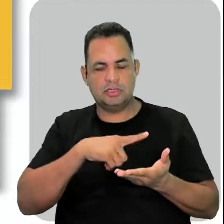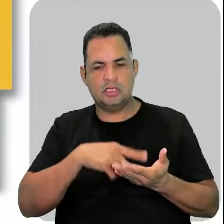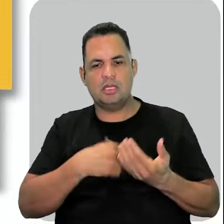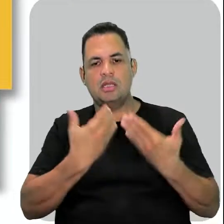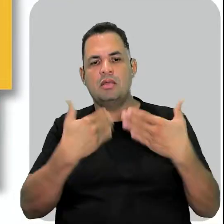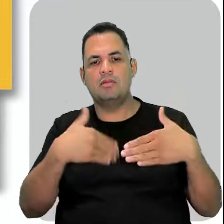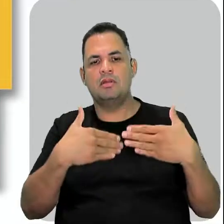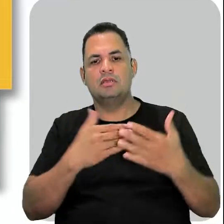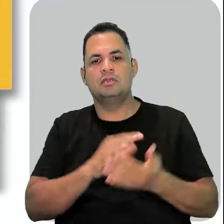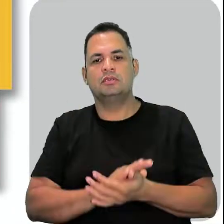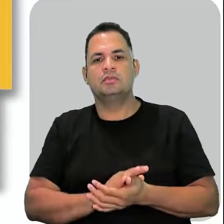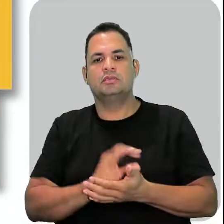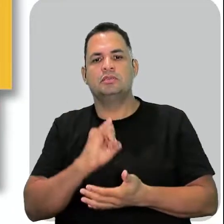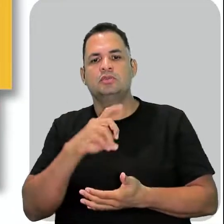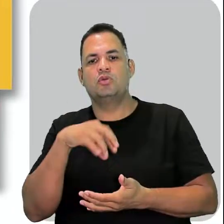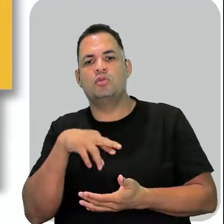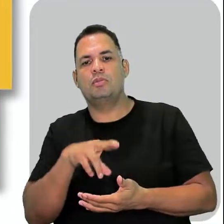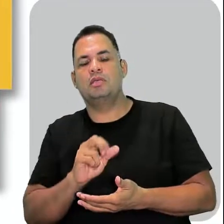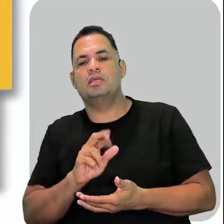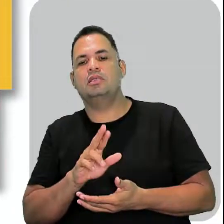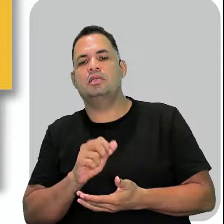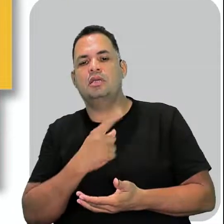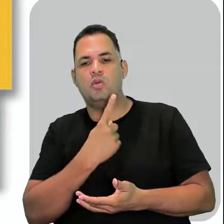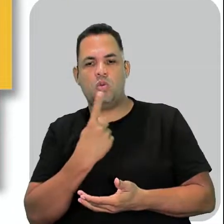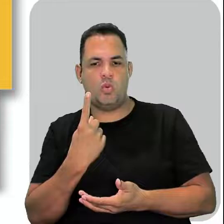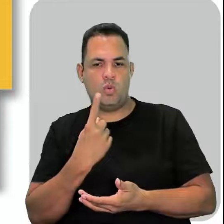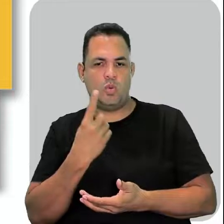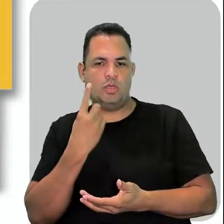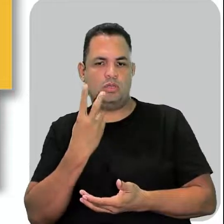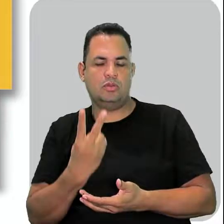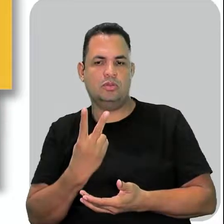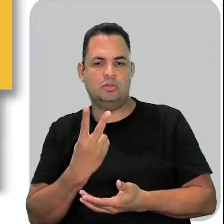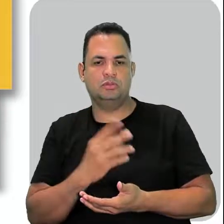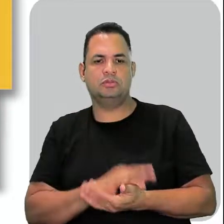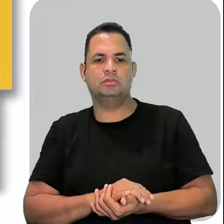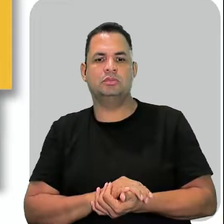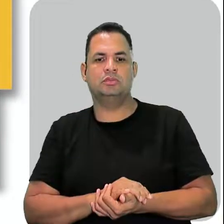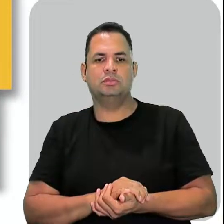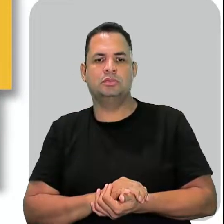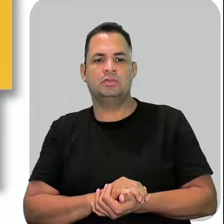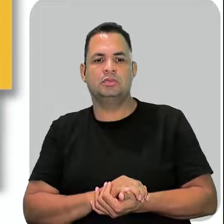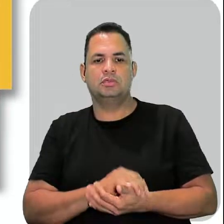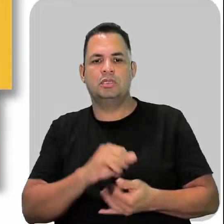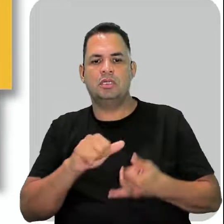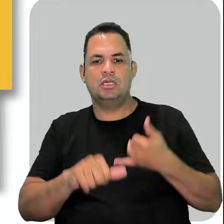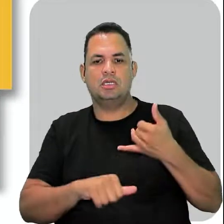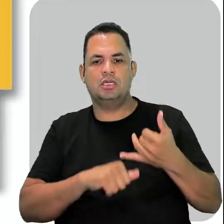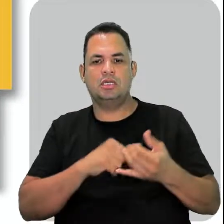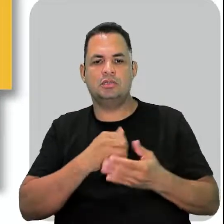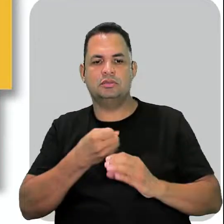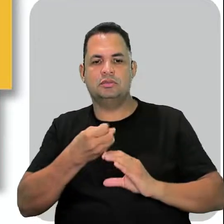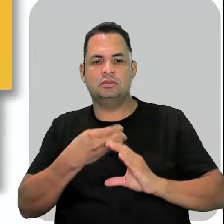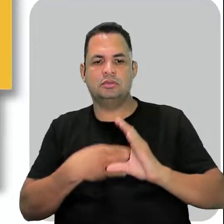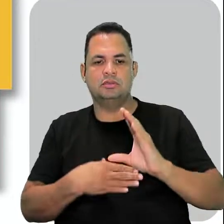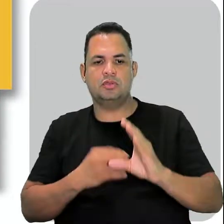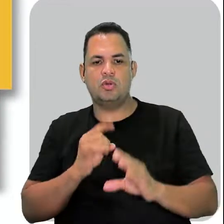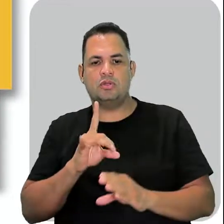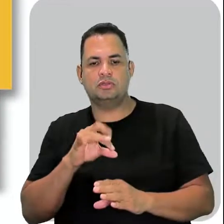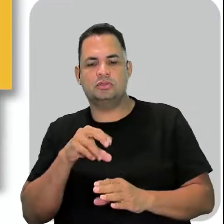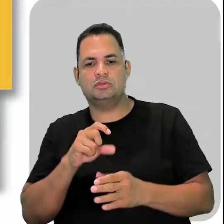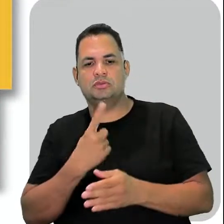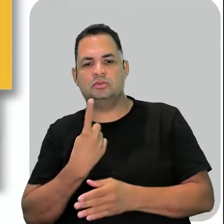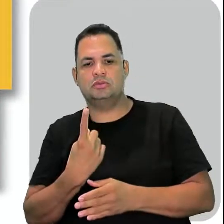prova? Nós vamos falar sobre isomeria, parte 1 e parte 2. Reações envolvendo funções